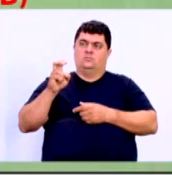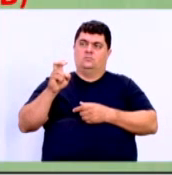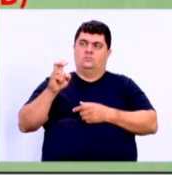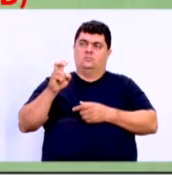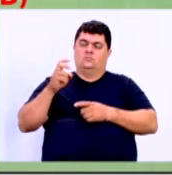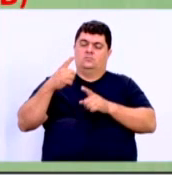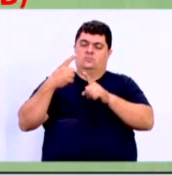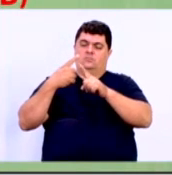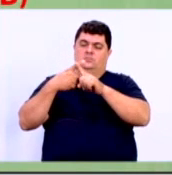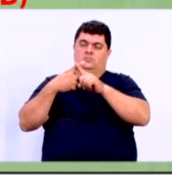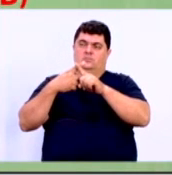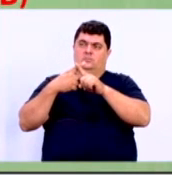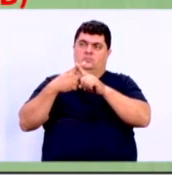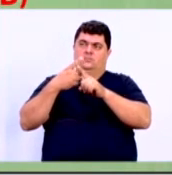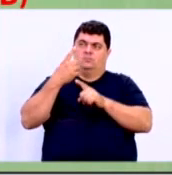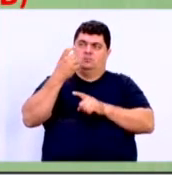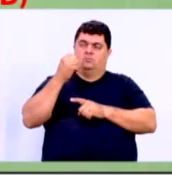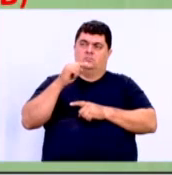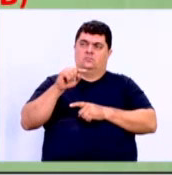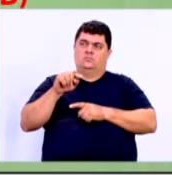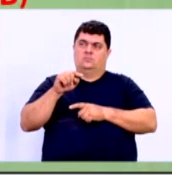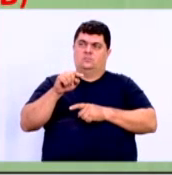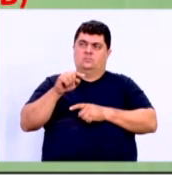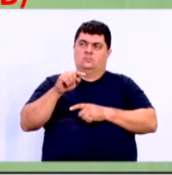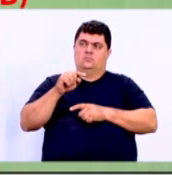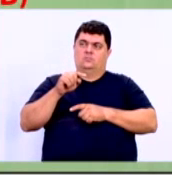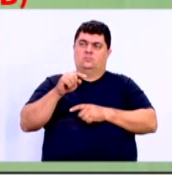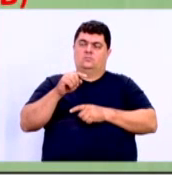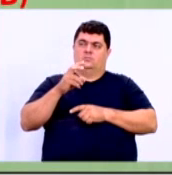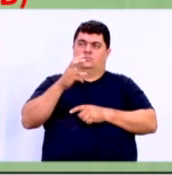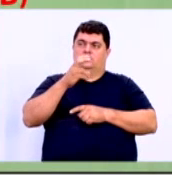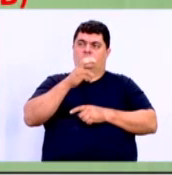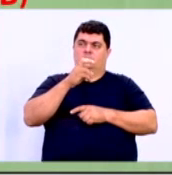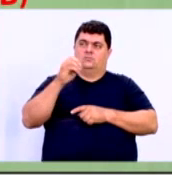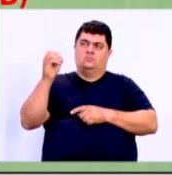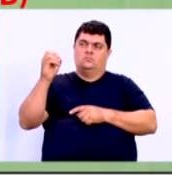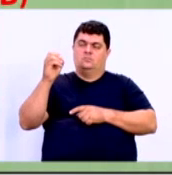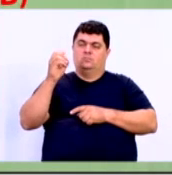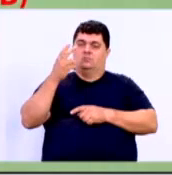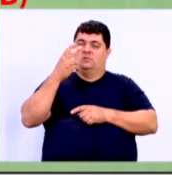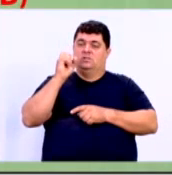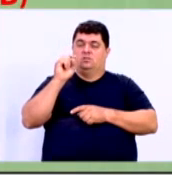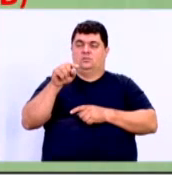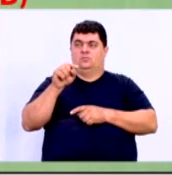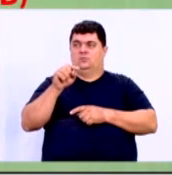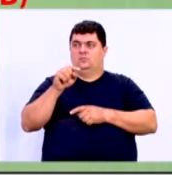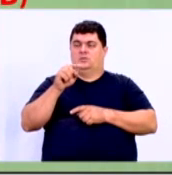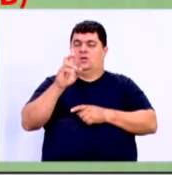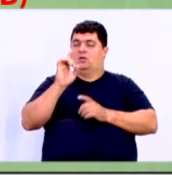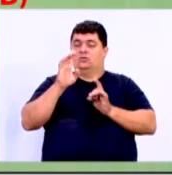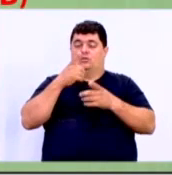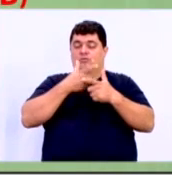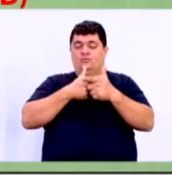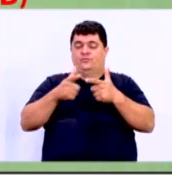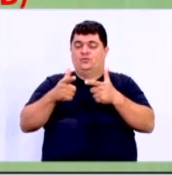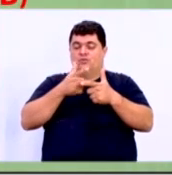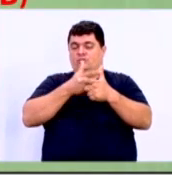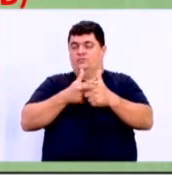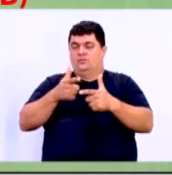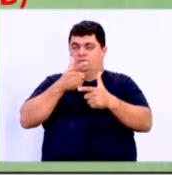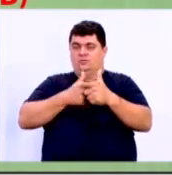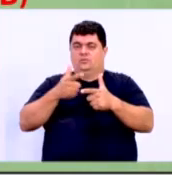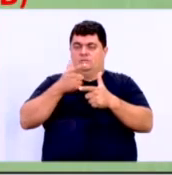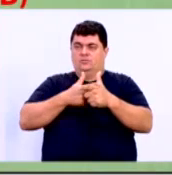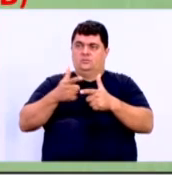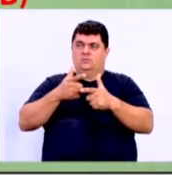por unidade. A produziu quanto? 1.000. Tá entendendo o que é rateio? É dividir. Se a